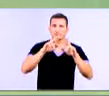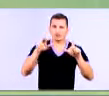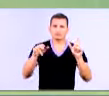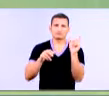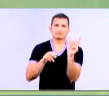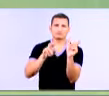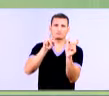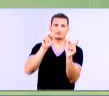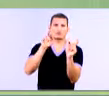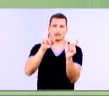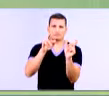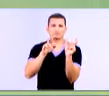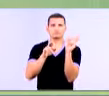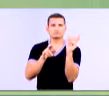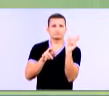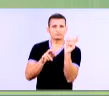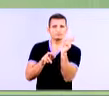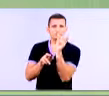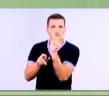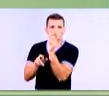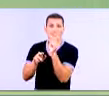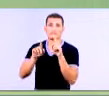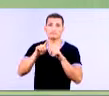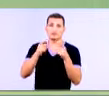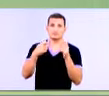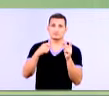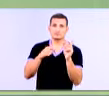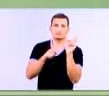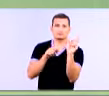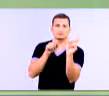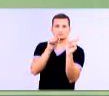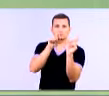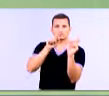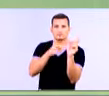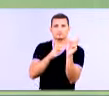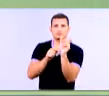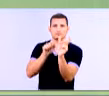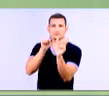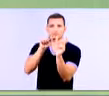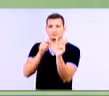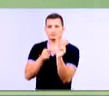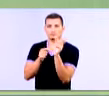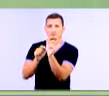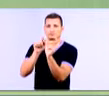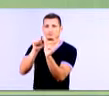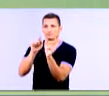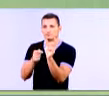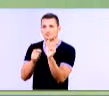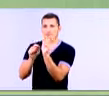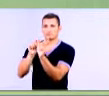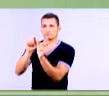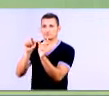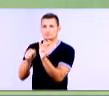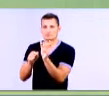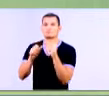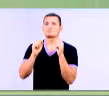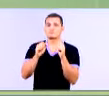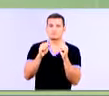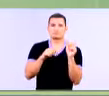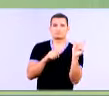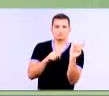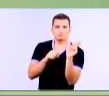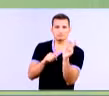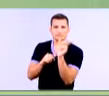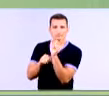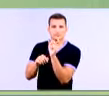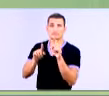em uma única linha, desde que sejam separadas por ponto e vírgula, né? Então eu posso declarar várias